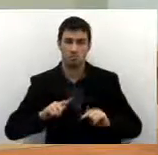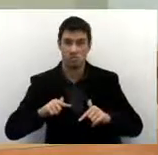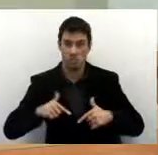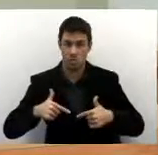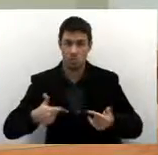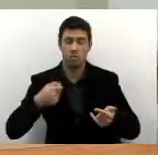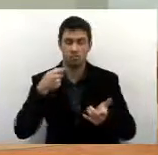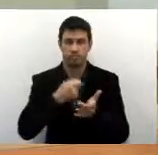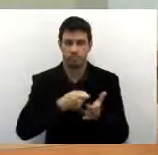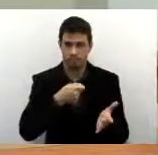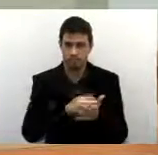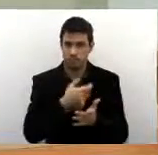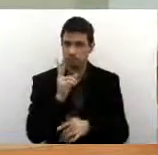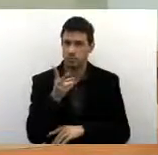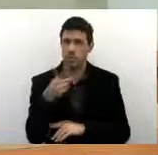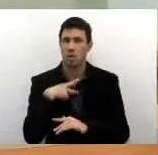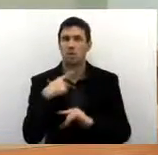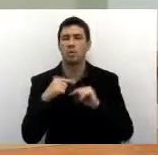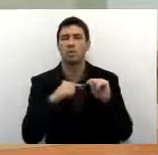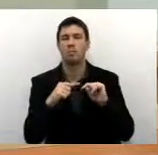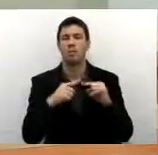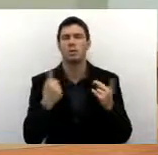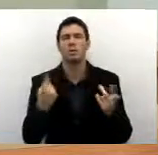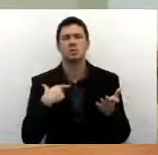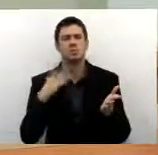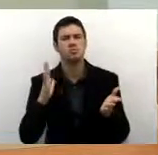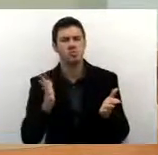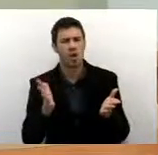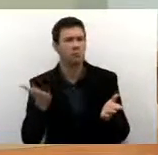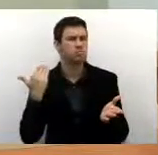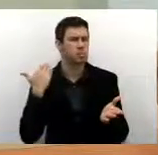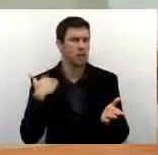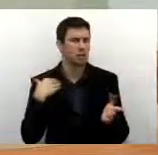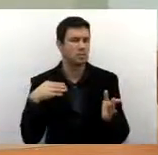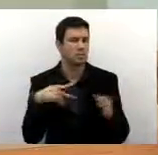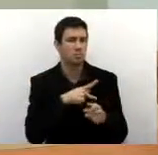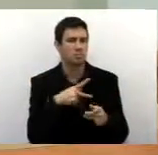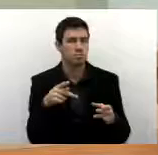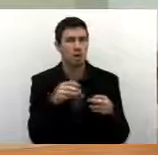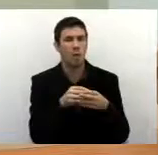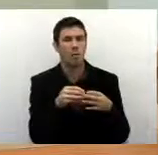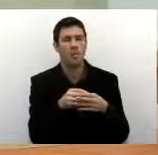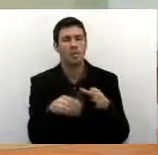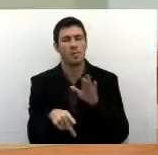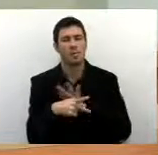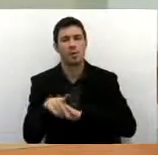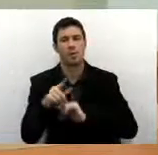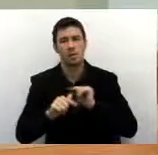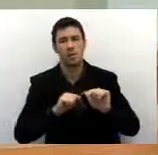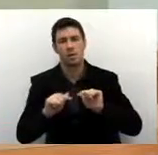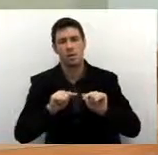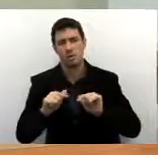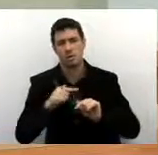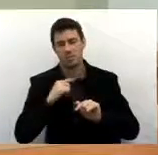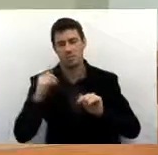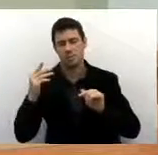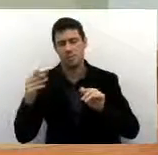à empregabilidade. E já fui presidente da Comissão Municipal de Empregos de Guarulhos por 2